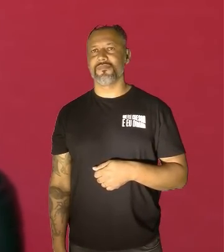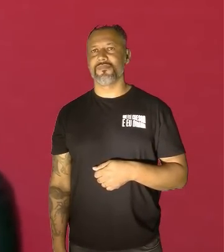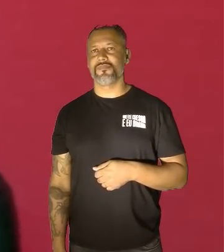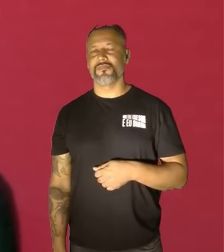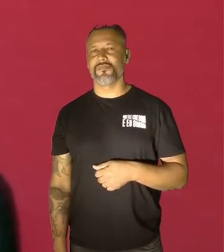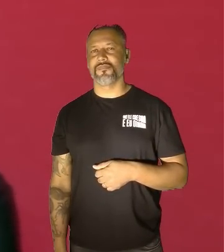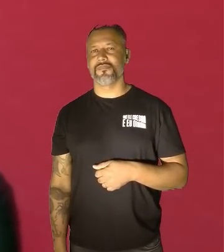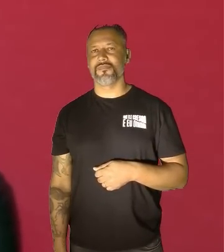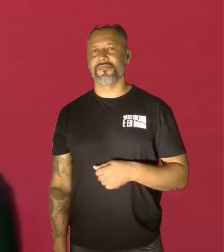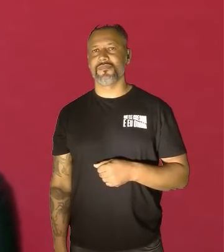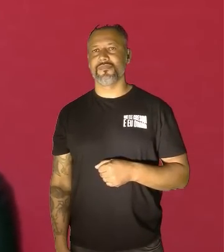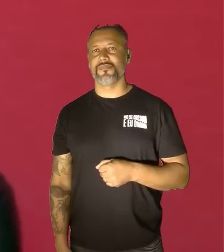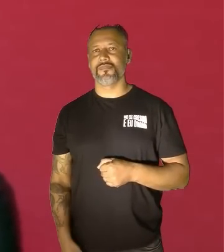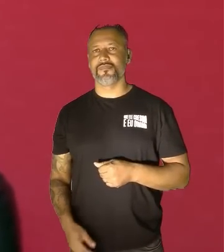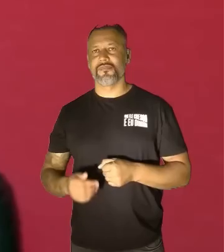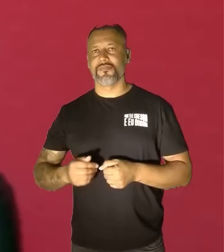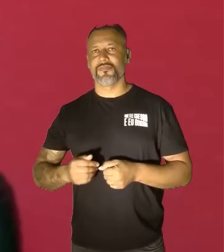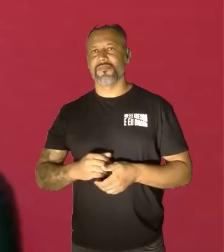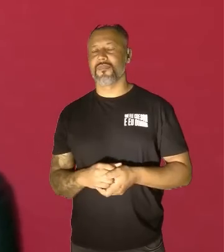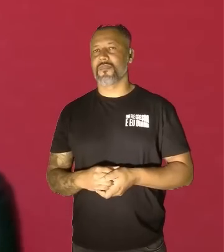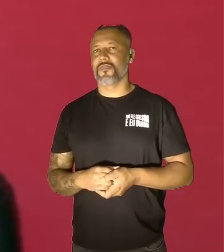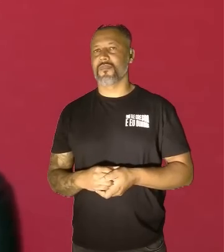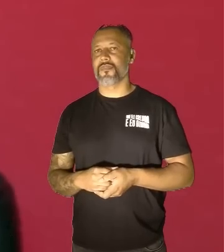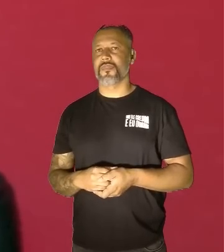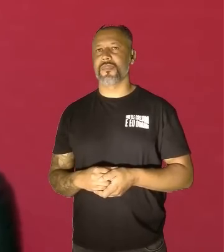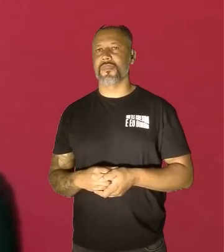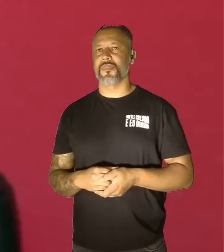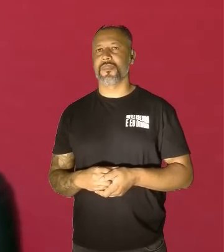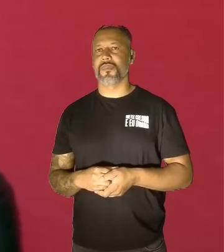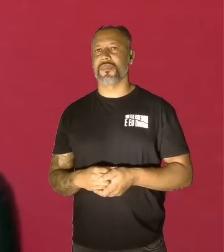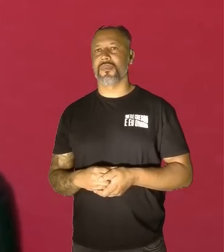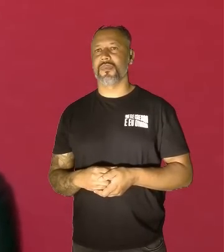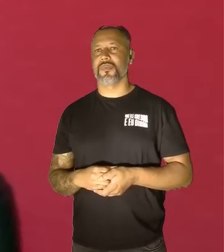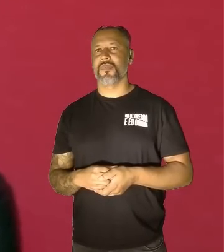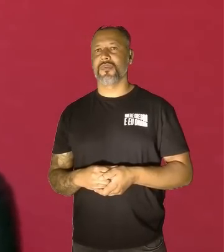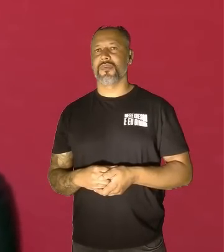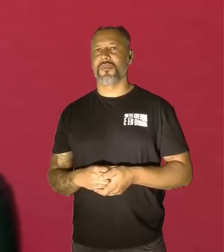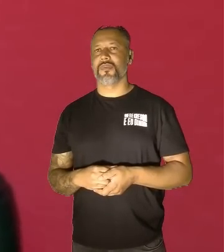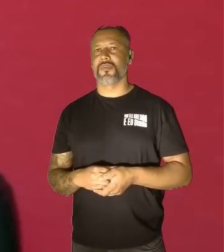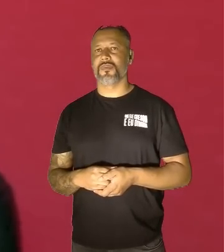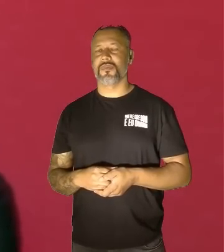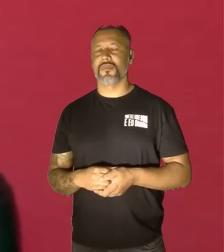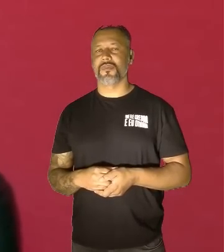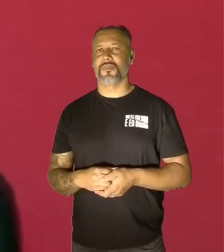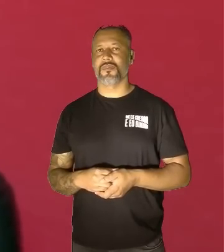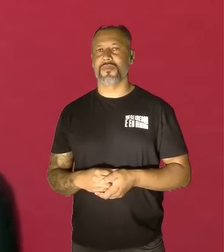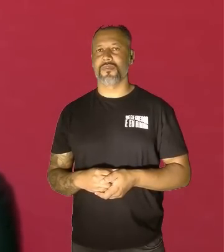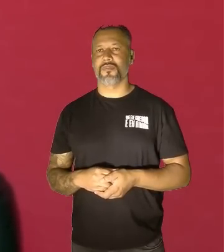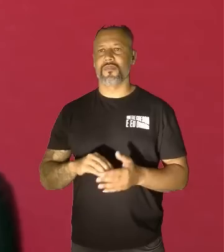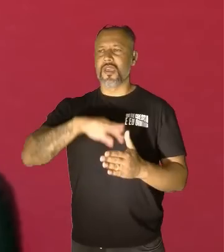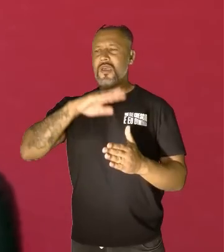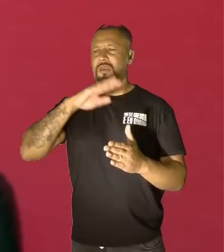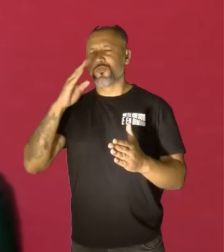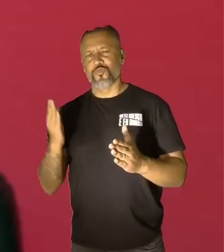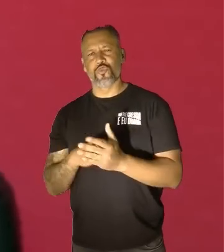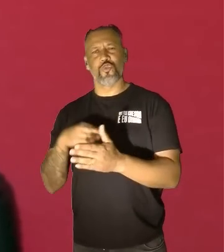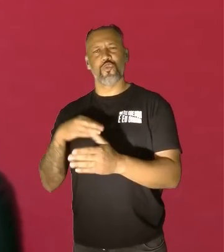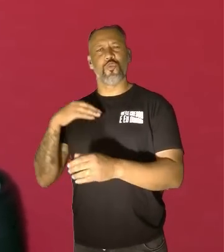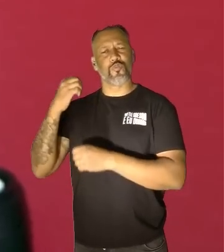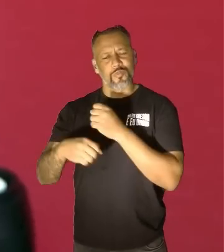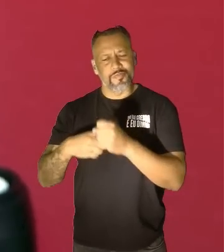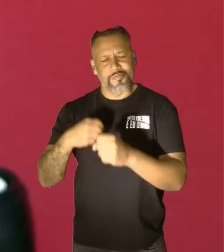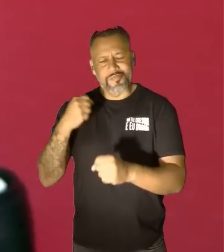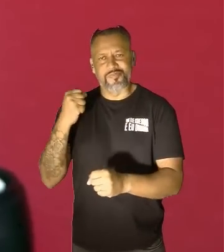dava a túnica, a estola sacerdotal, e no outro ano ela dava um carrinho, no outro ano ela